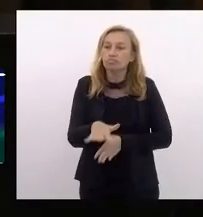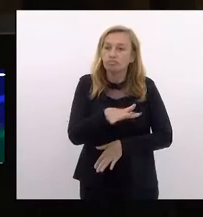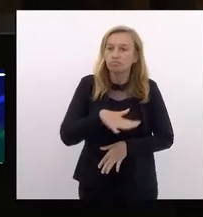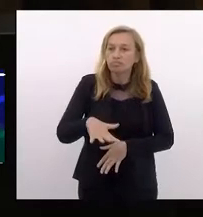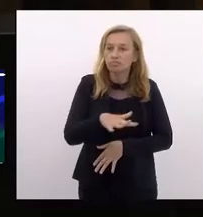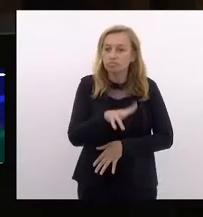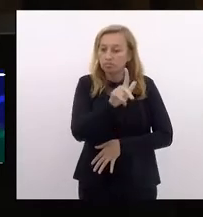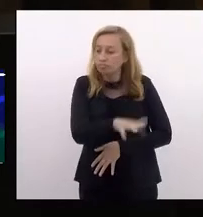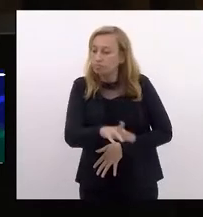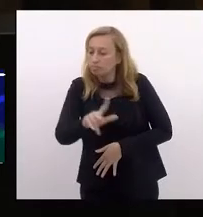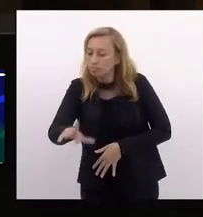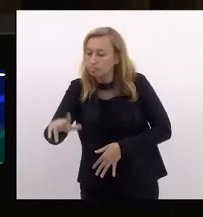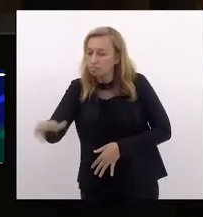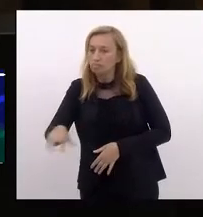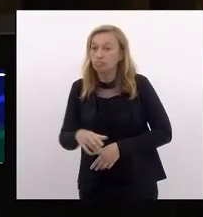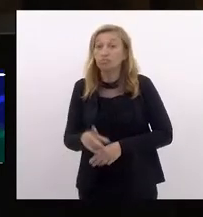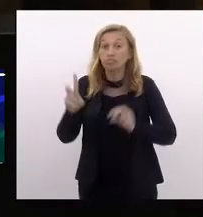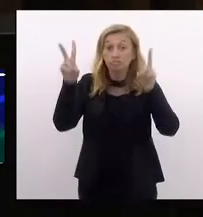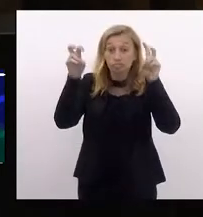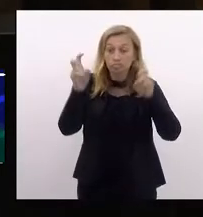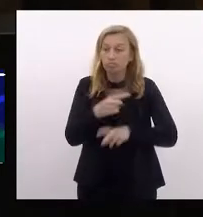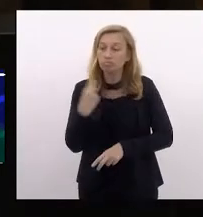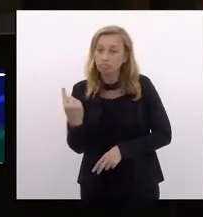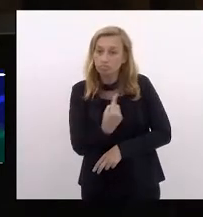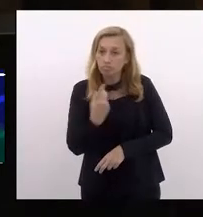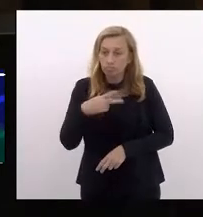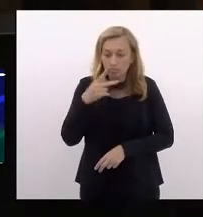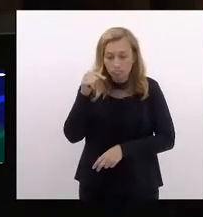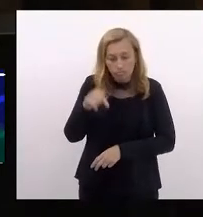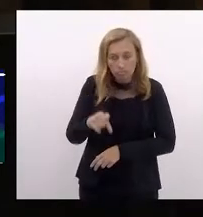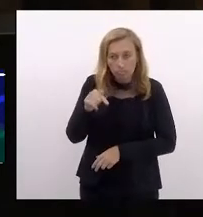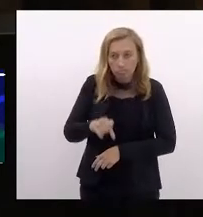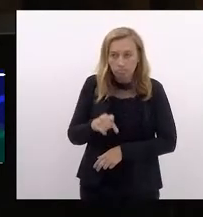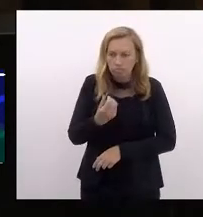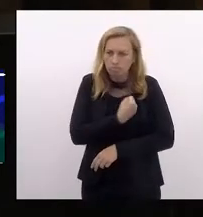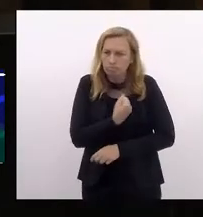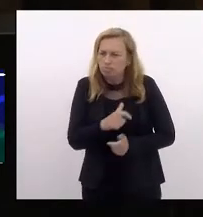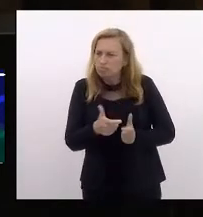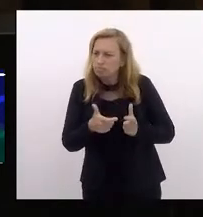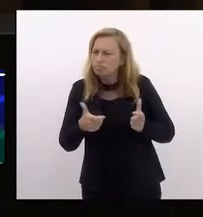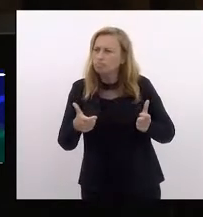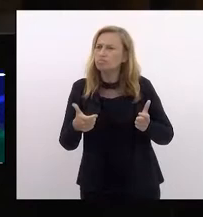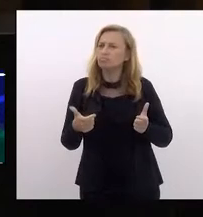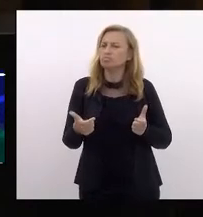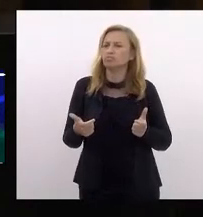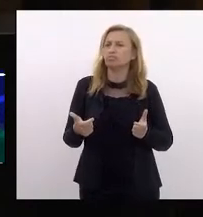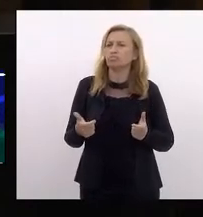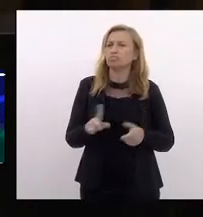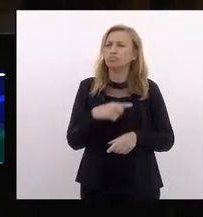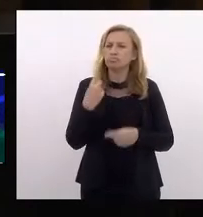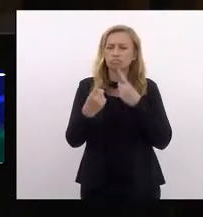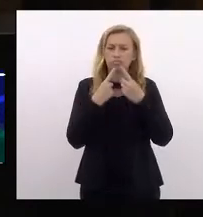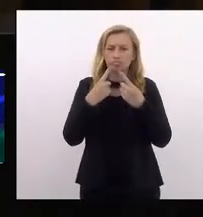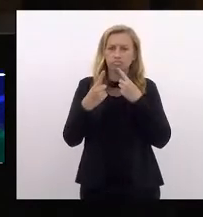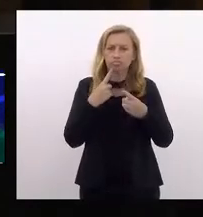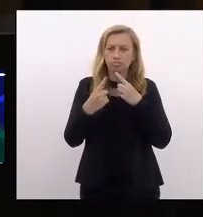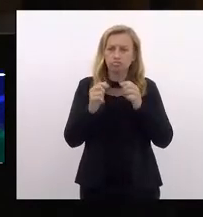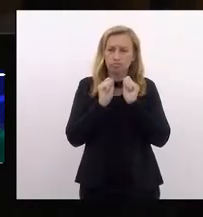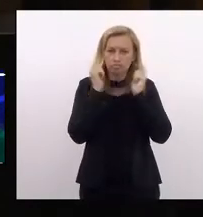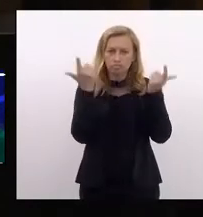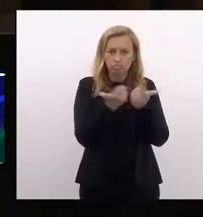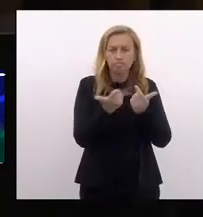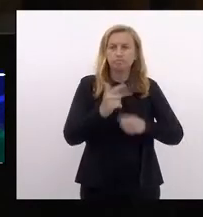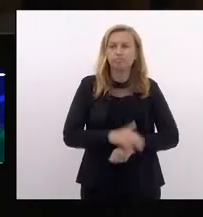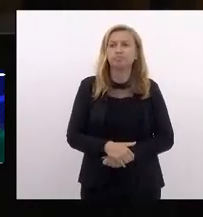áreas diversas Esse é um tema que nós trouxemos aqui inúmeras vezes nos nossos debates dentro da Assembleia